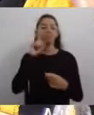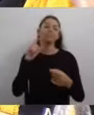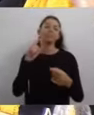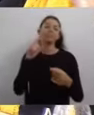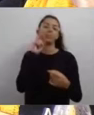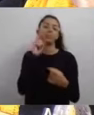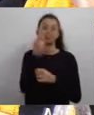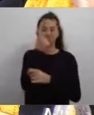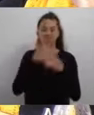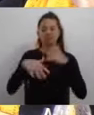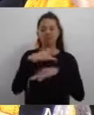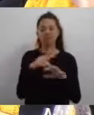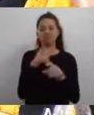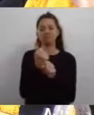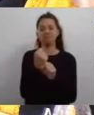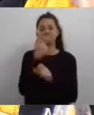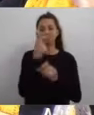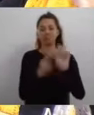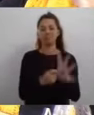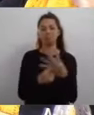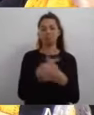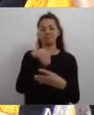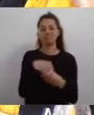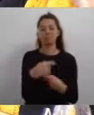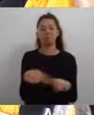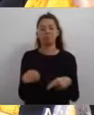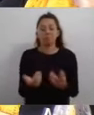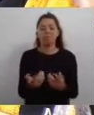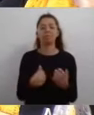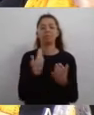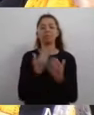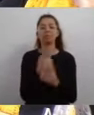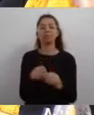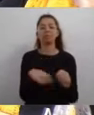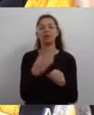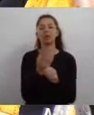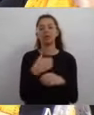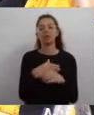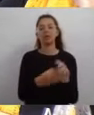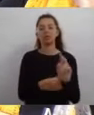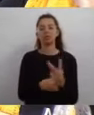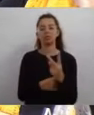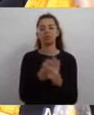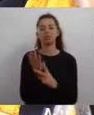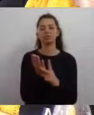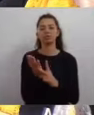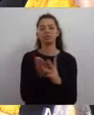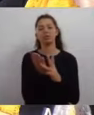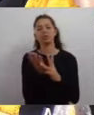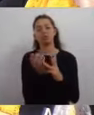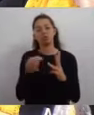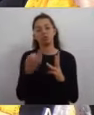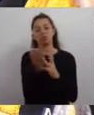por 4 trabalhadores, apresenta nesta proposta a existência de 2 unidades de 3º grau, 3 núcleos e 1 centro de coordenação.